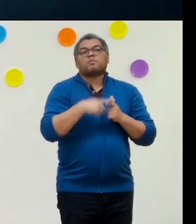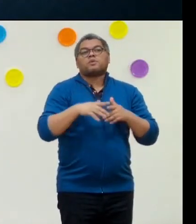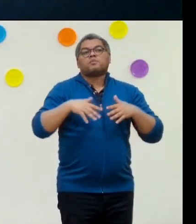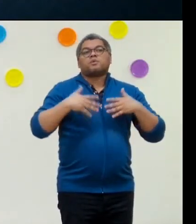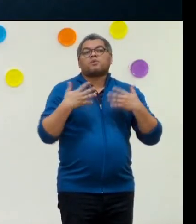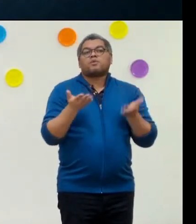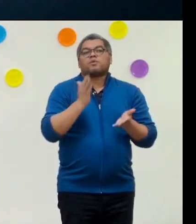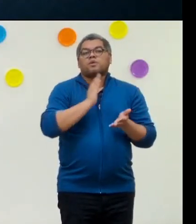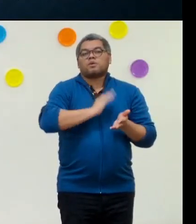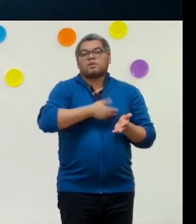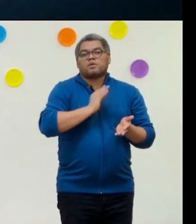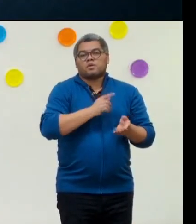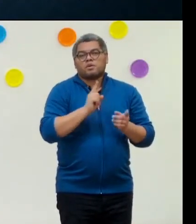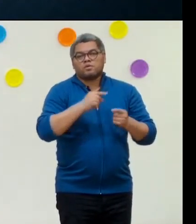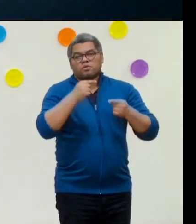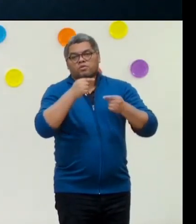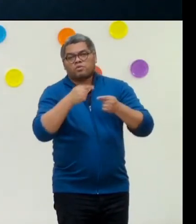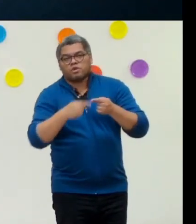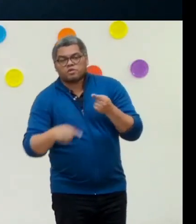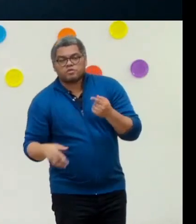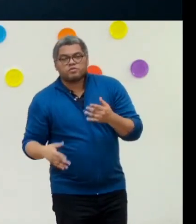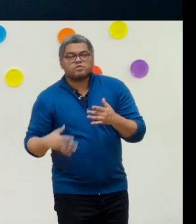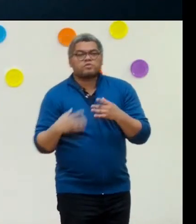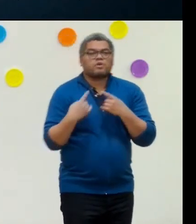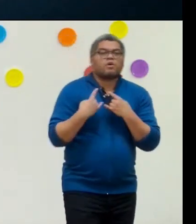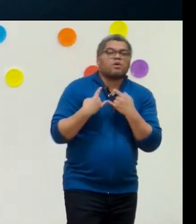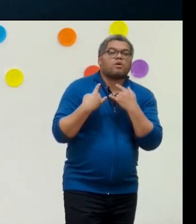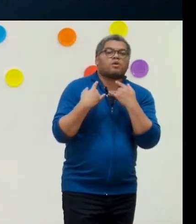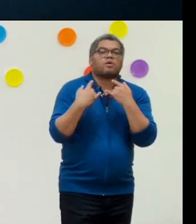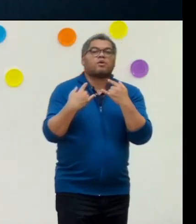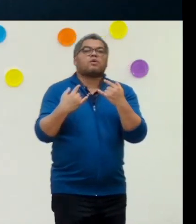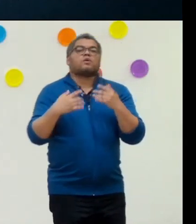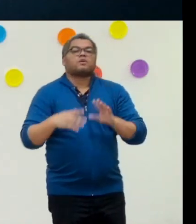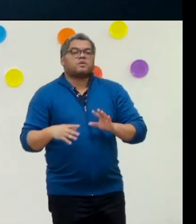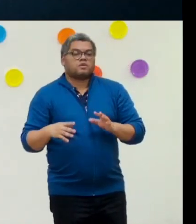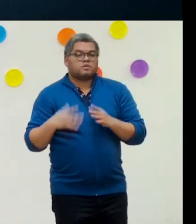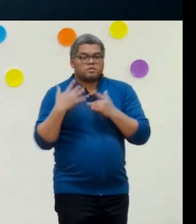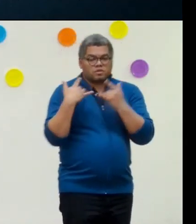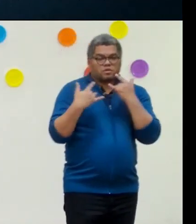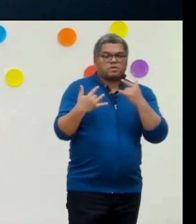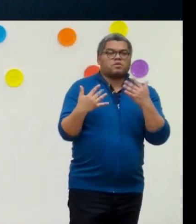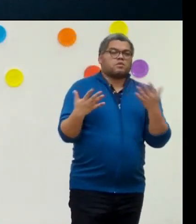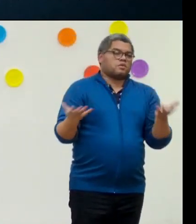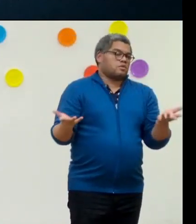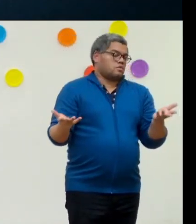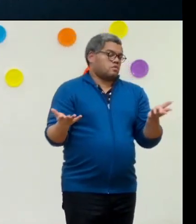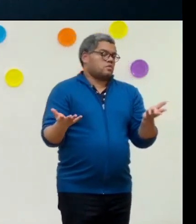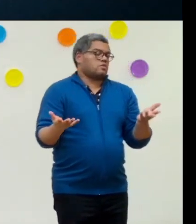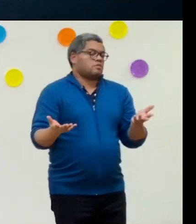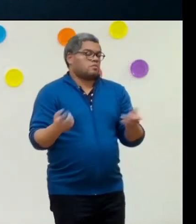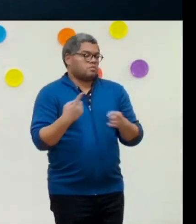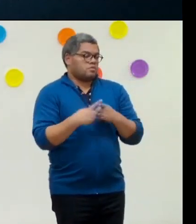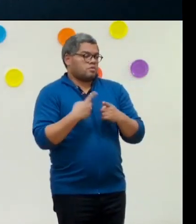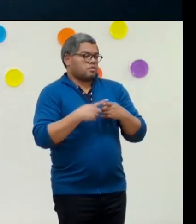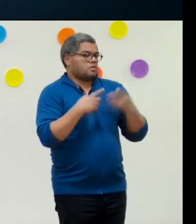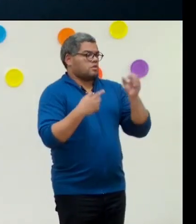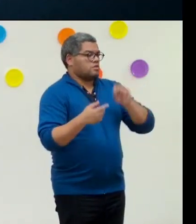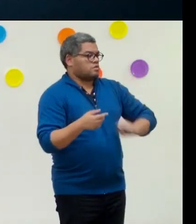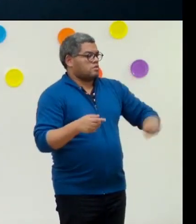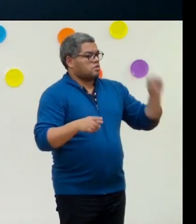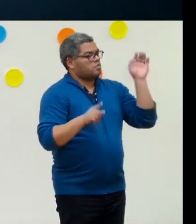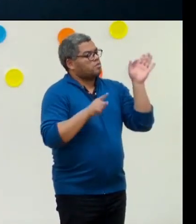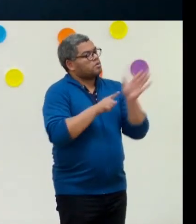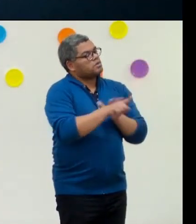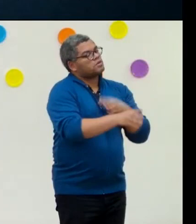não é, claro, de um homem sentir atração. Você deve estar se perguntando, peraí, então como é que eu vou namorar os solteiros? A proibição não é